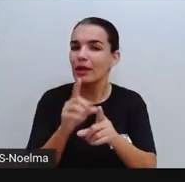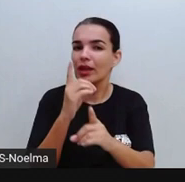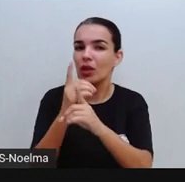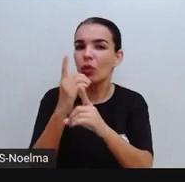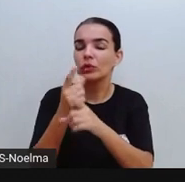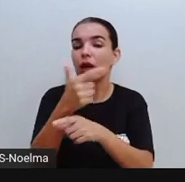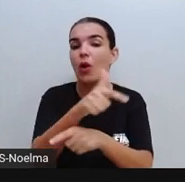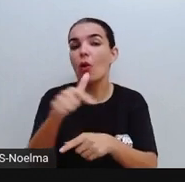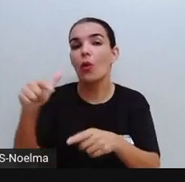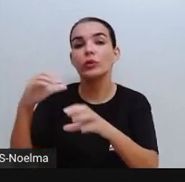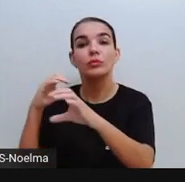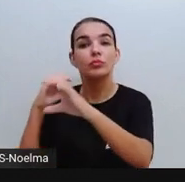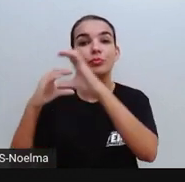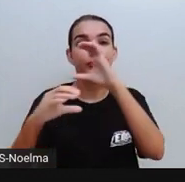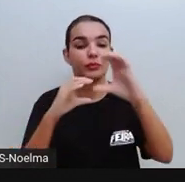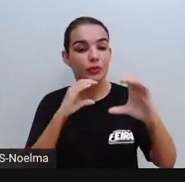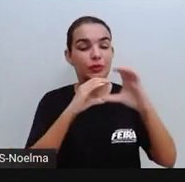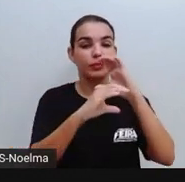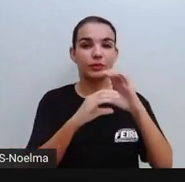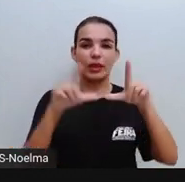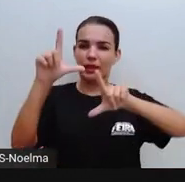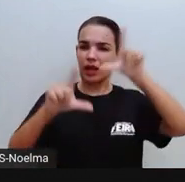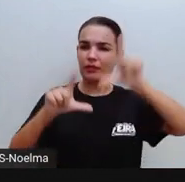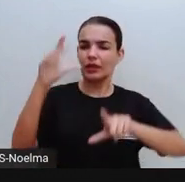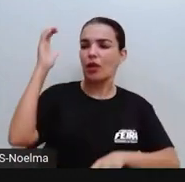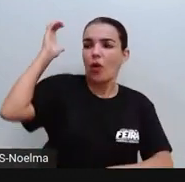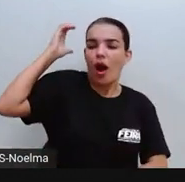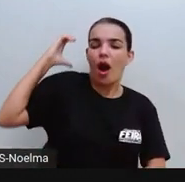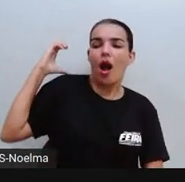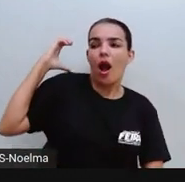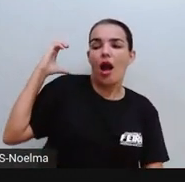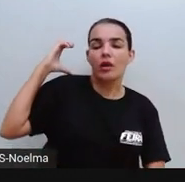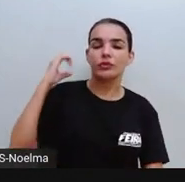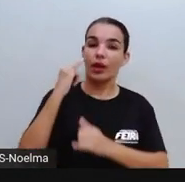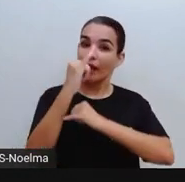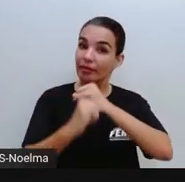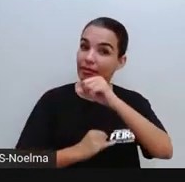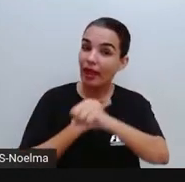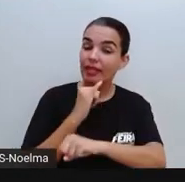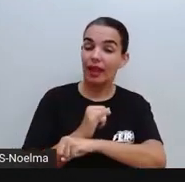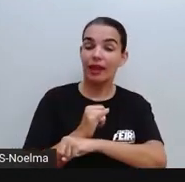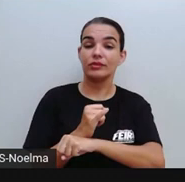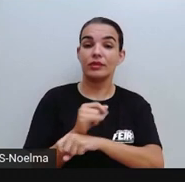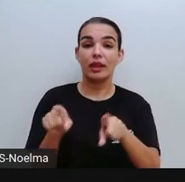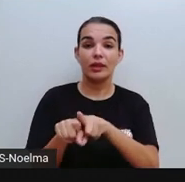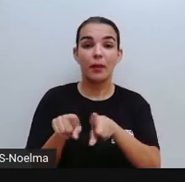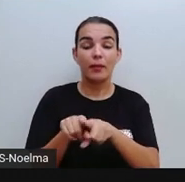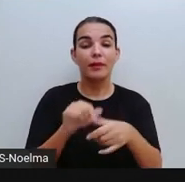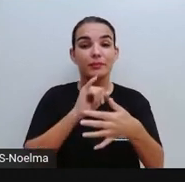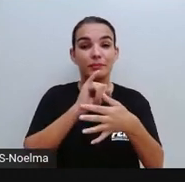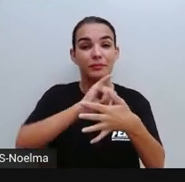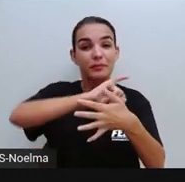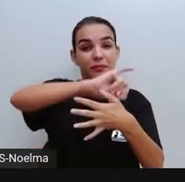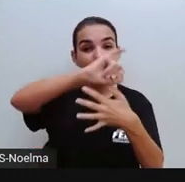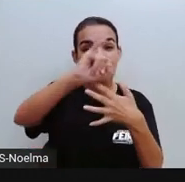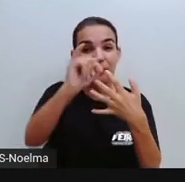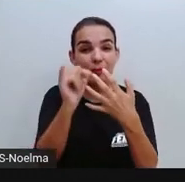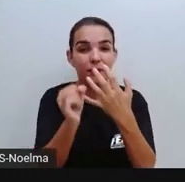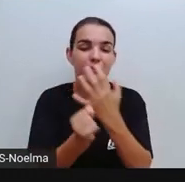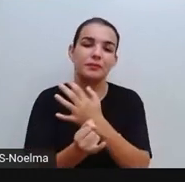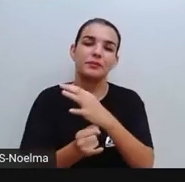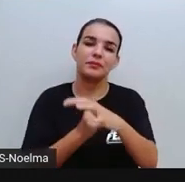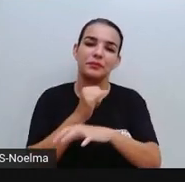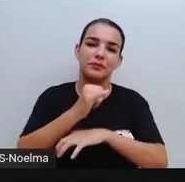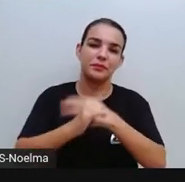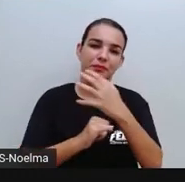em outros meios tá na televisão na rádio na internet tá as próprias redes sociais nós